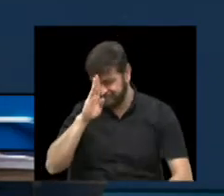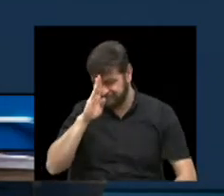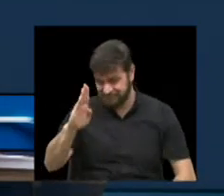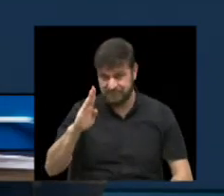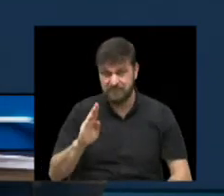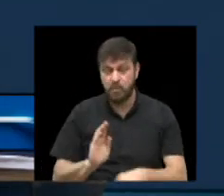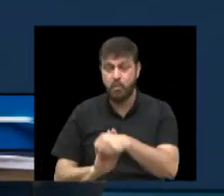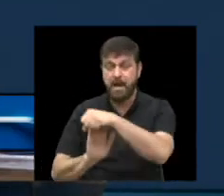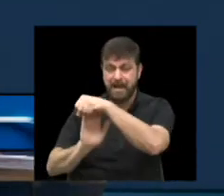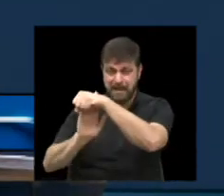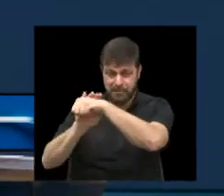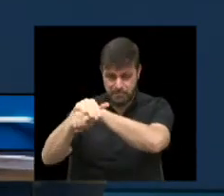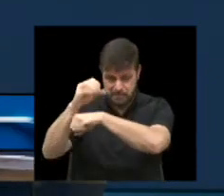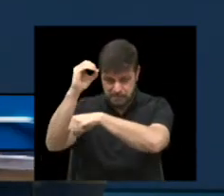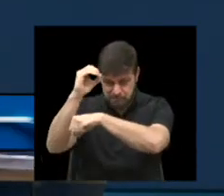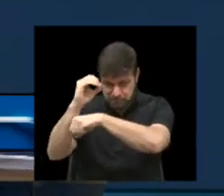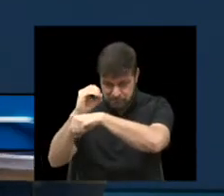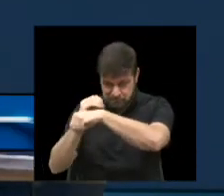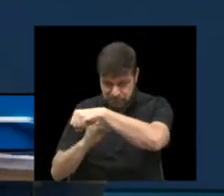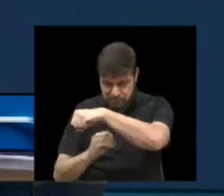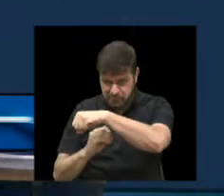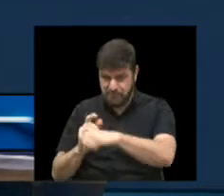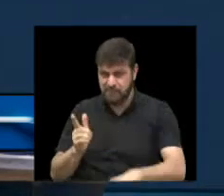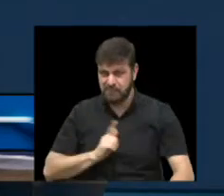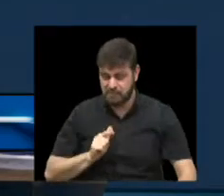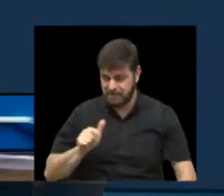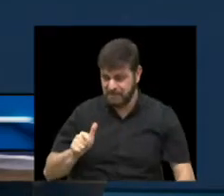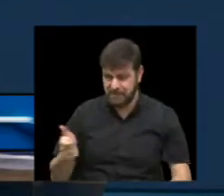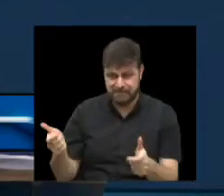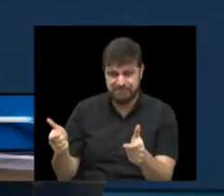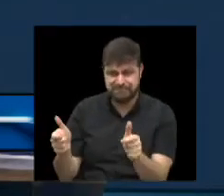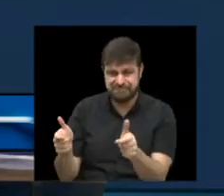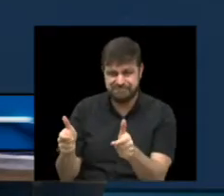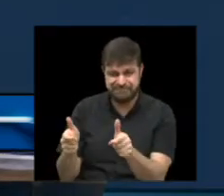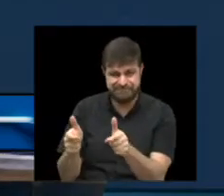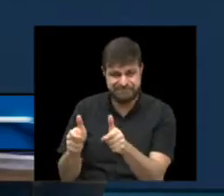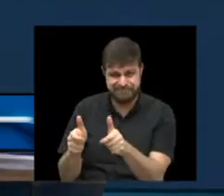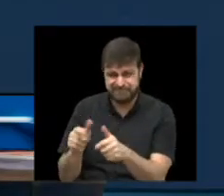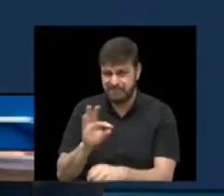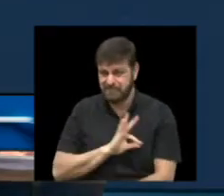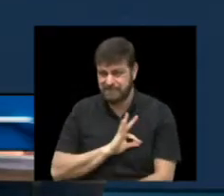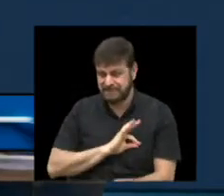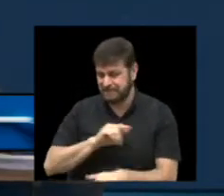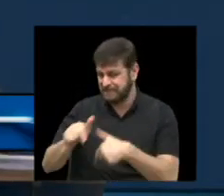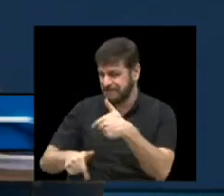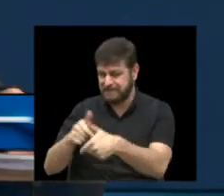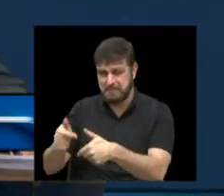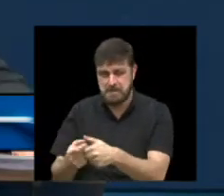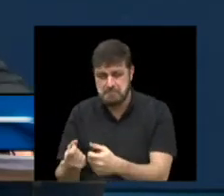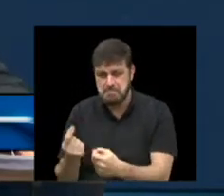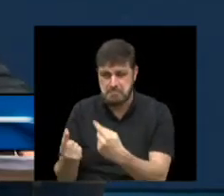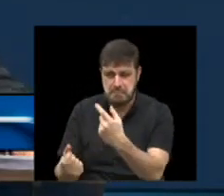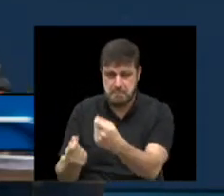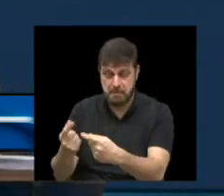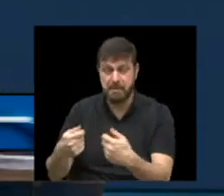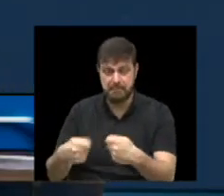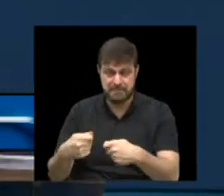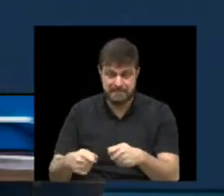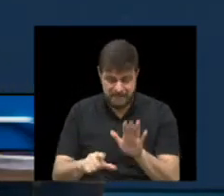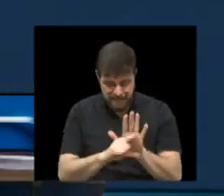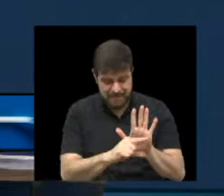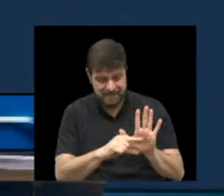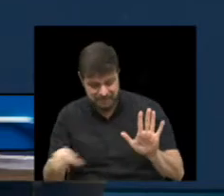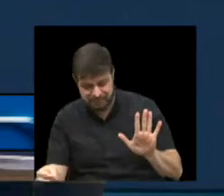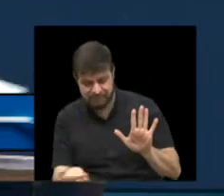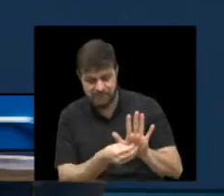no período noturno, onde se tem um efetivo muito, muito reduzido. Então, esta foi uma das emendas